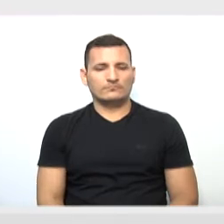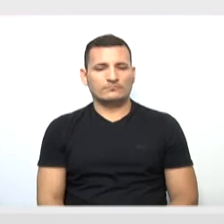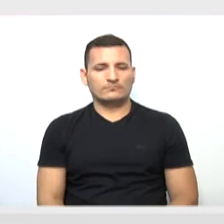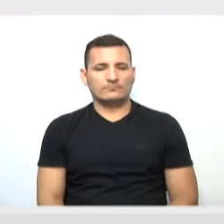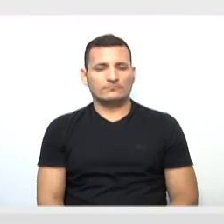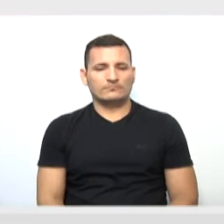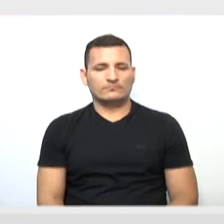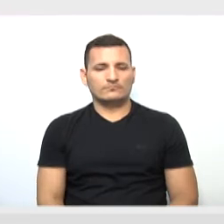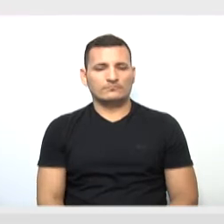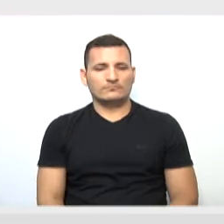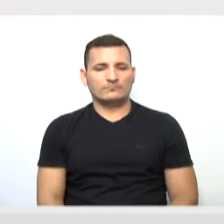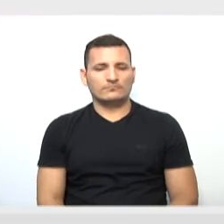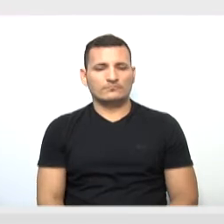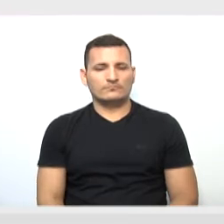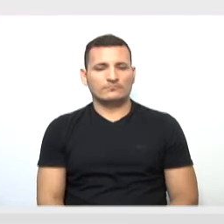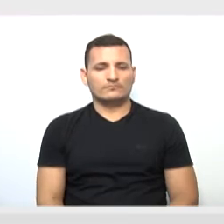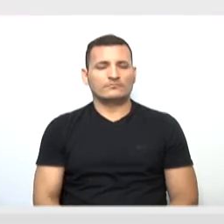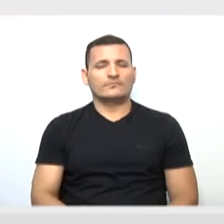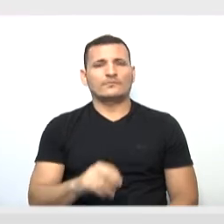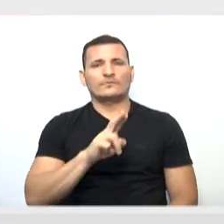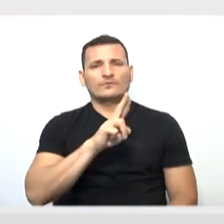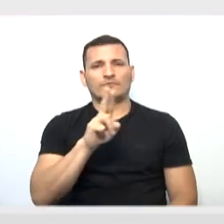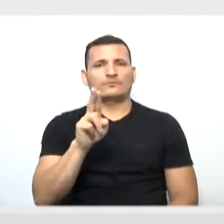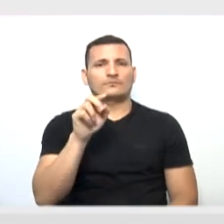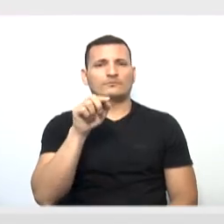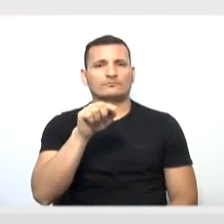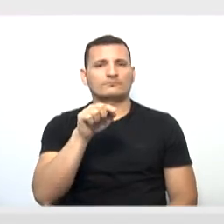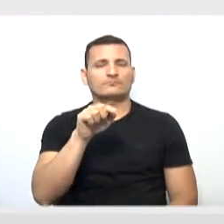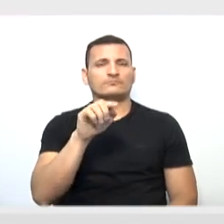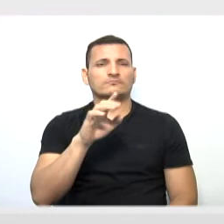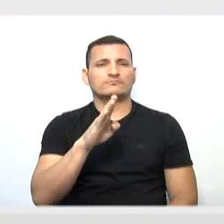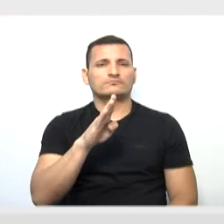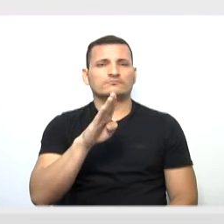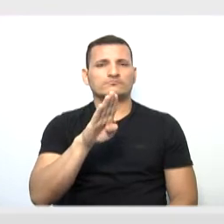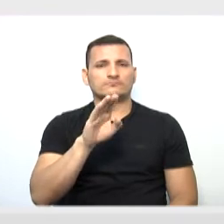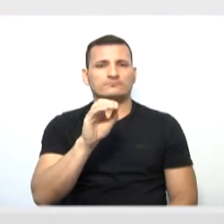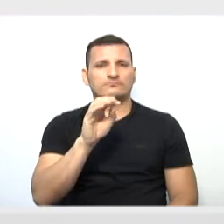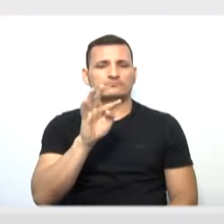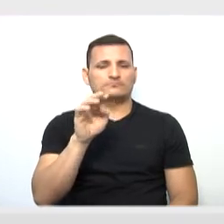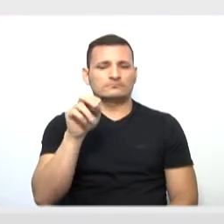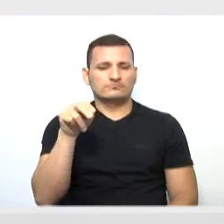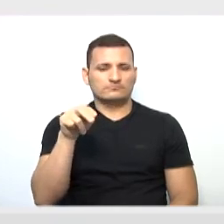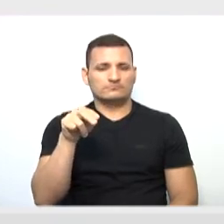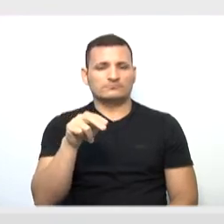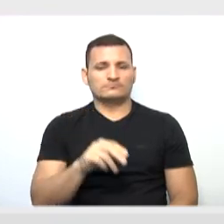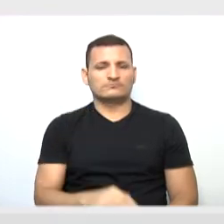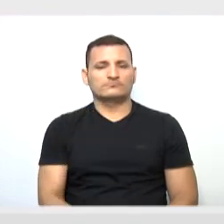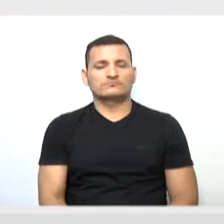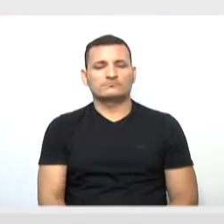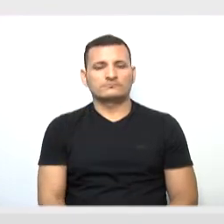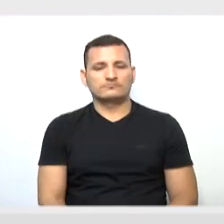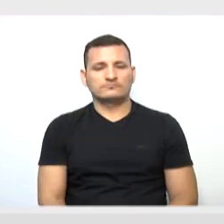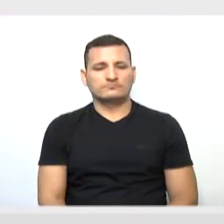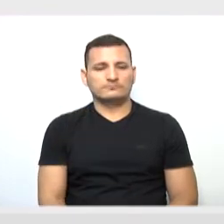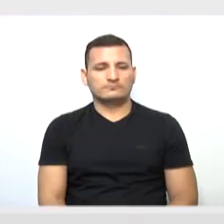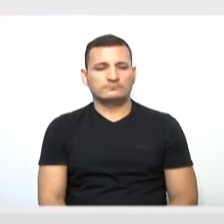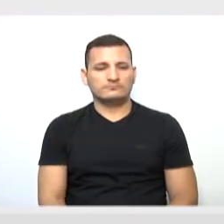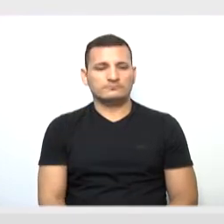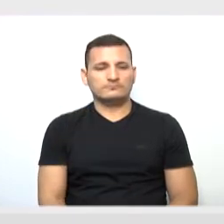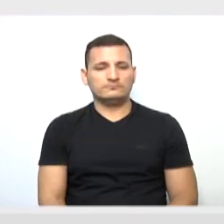E qual é o nome que vai estar escrito dentro desse botão? Acender.